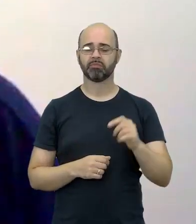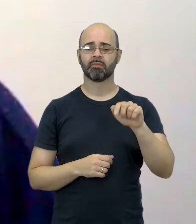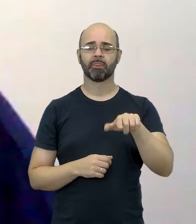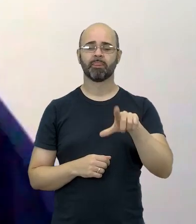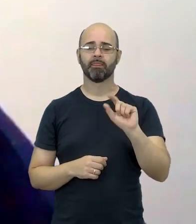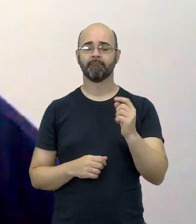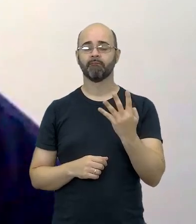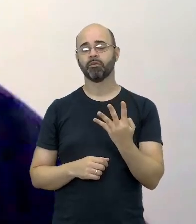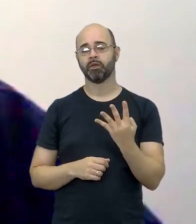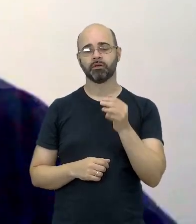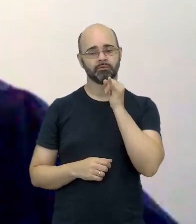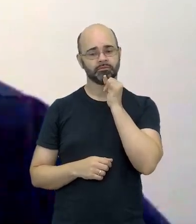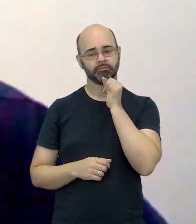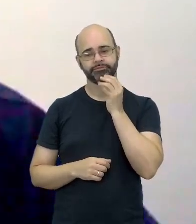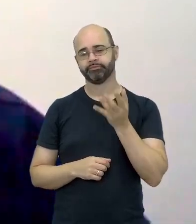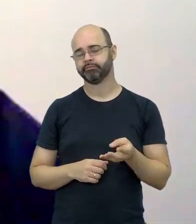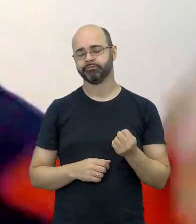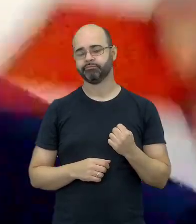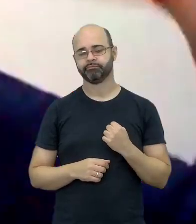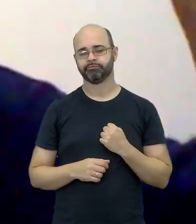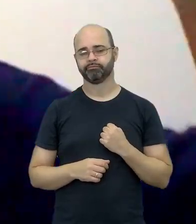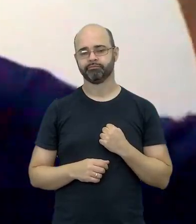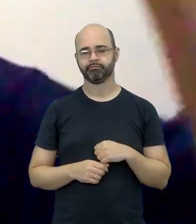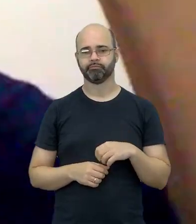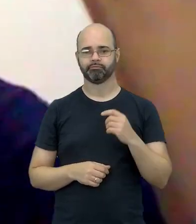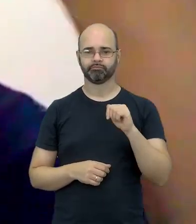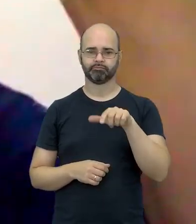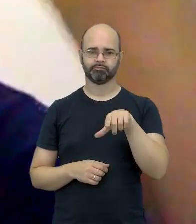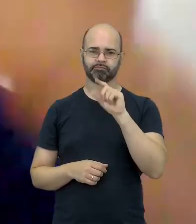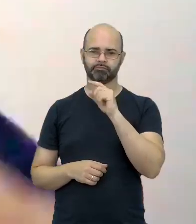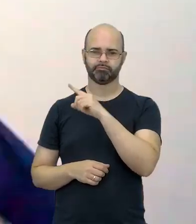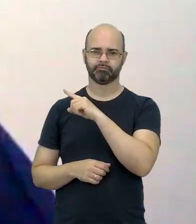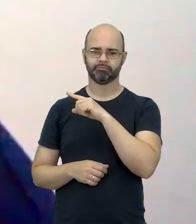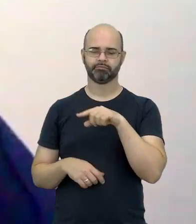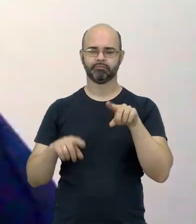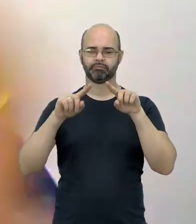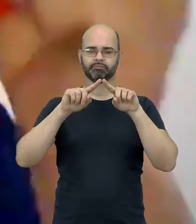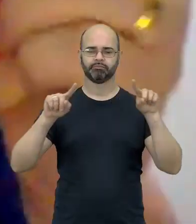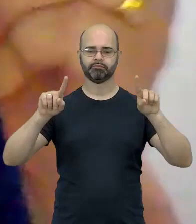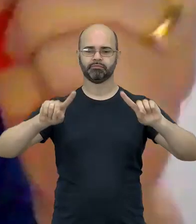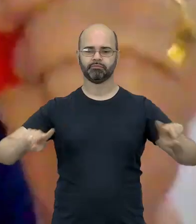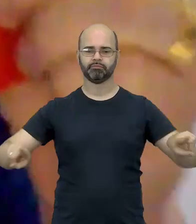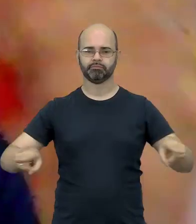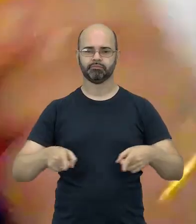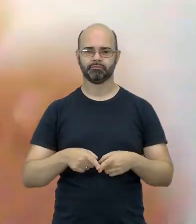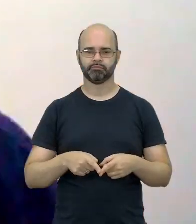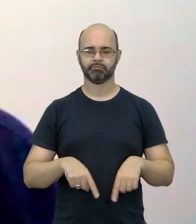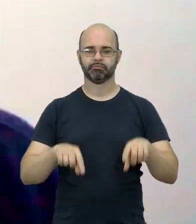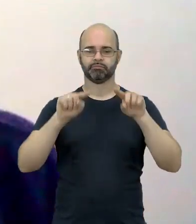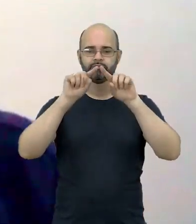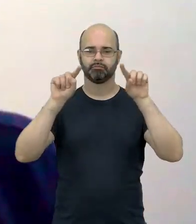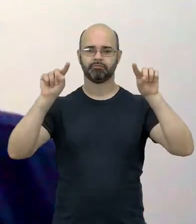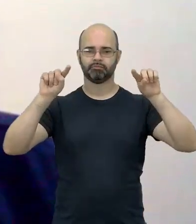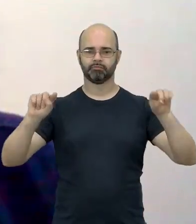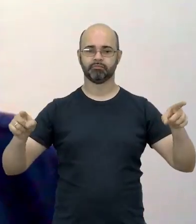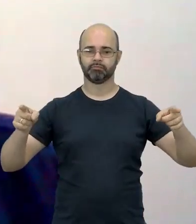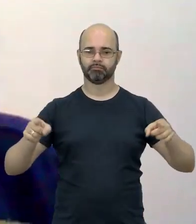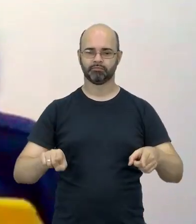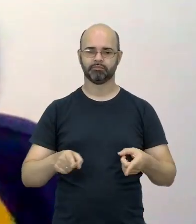escolham 4. Por exemplo, eu vou escolher essas daqui. Eu vou escolher um trapézio, um hexágono,